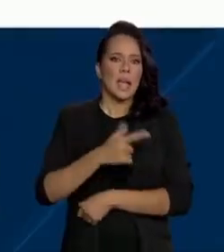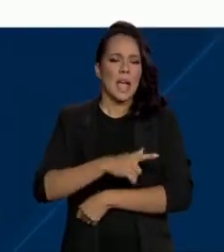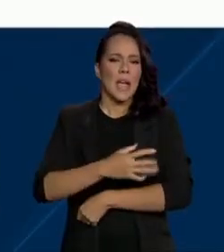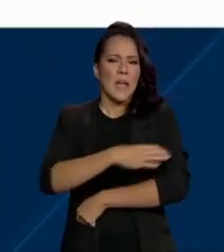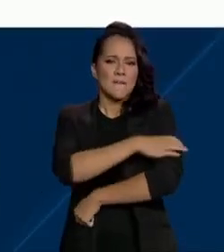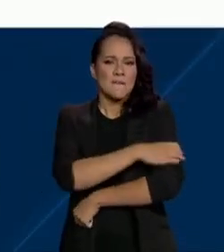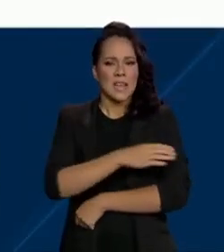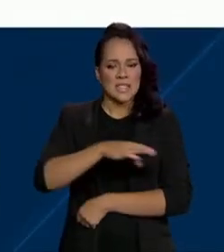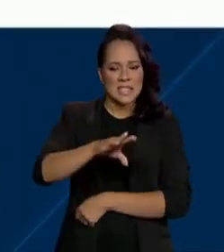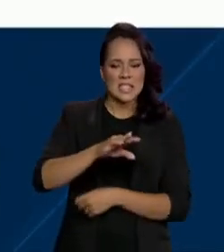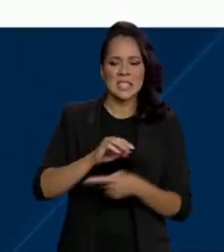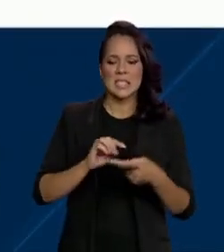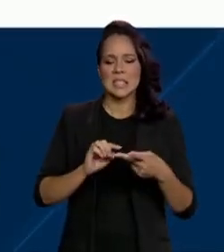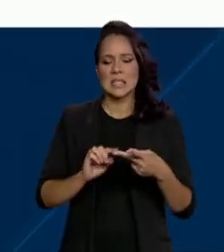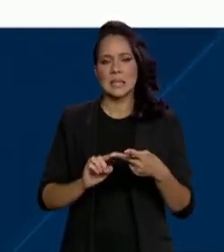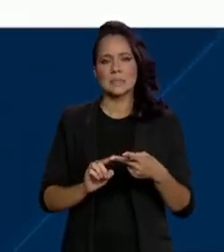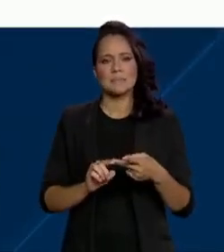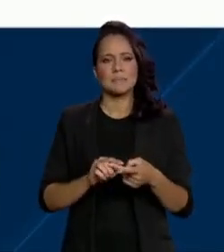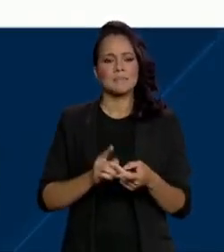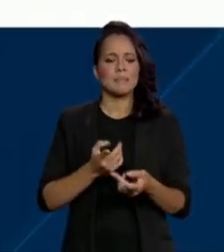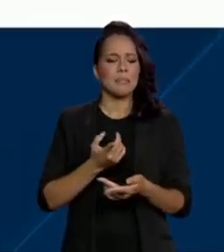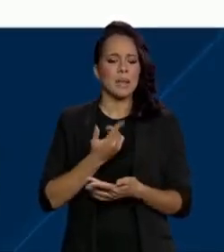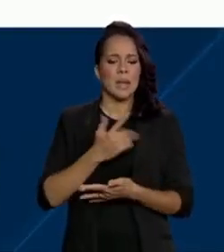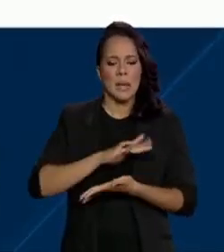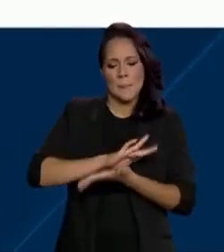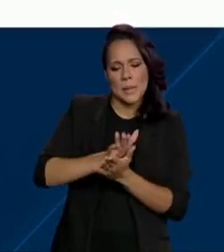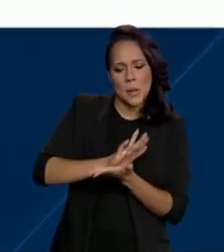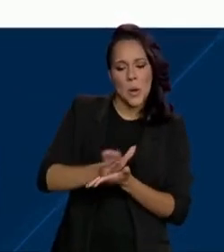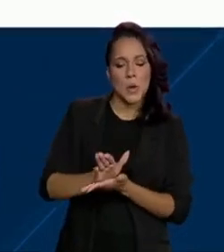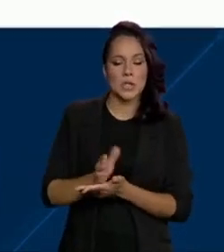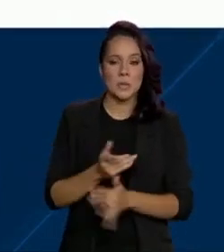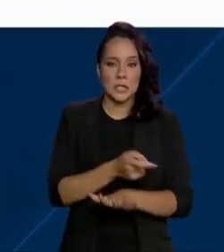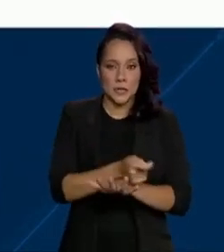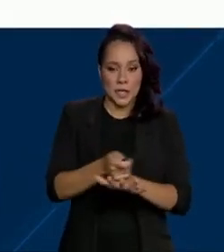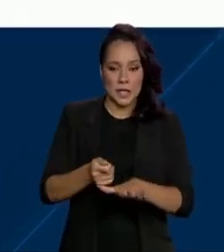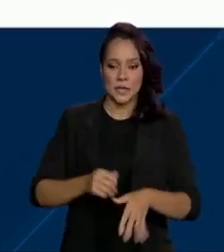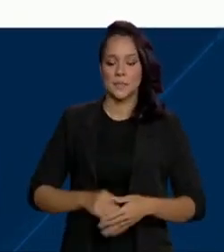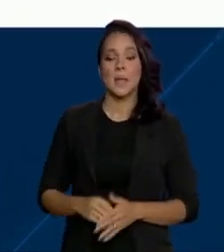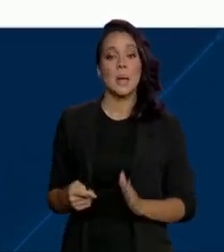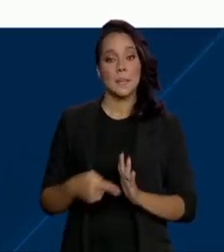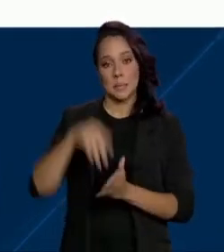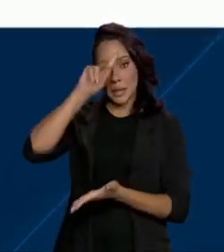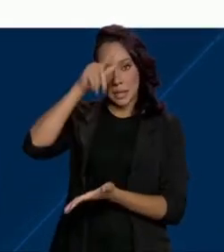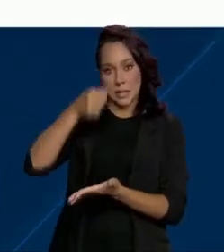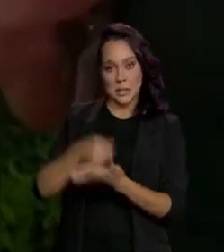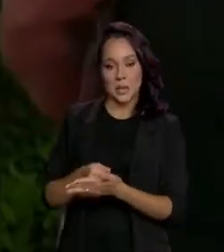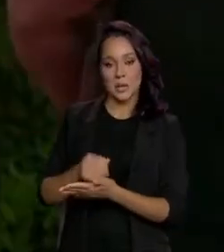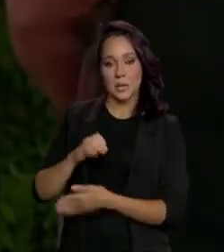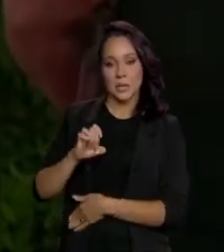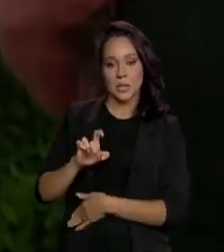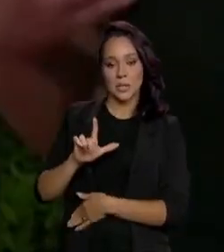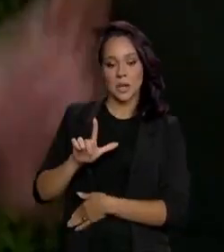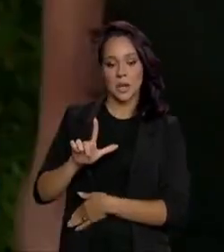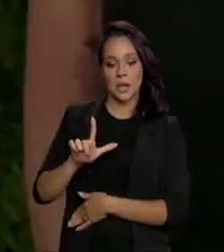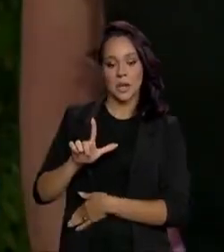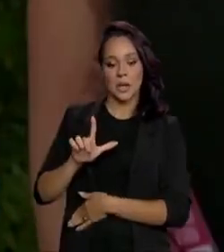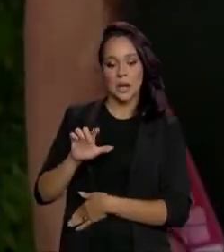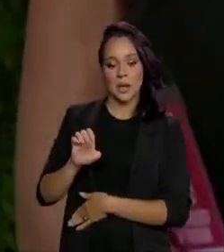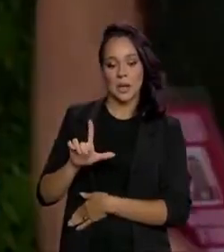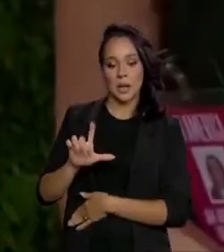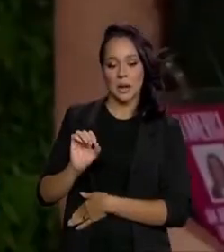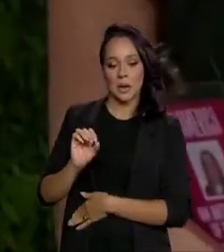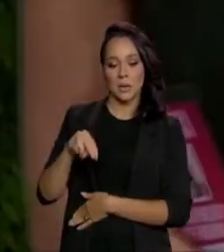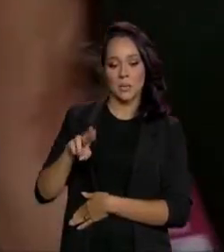racistas, xenófobos e de fake news. A primeira decisão de Elon Musk, o homem mais rico do mundo,